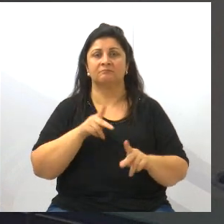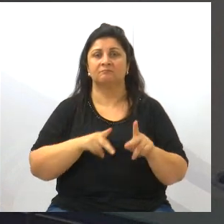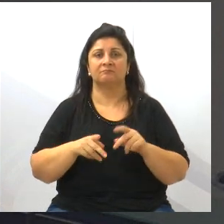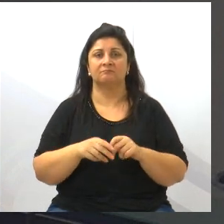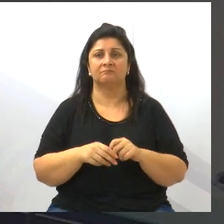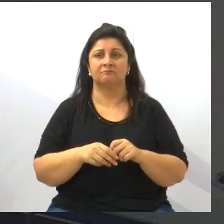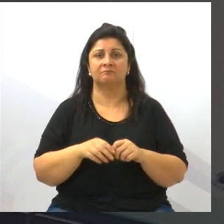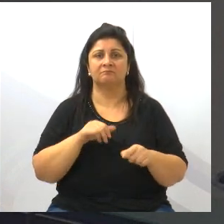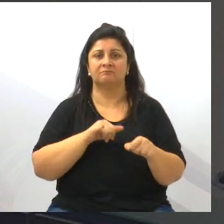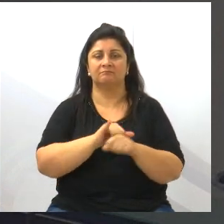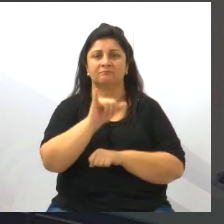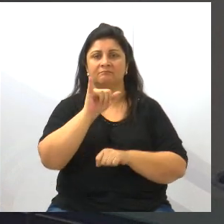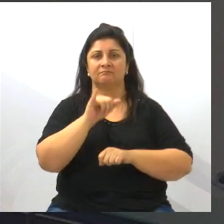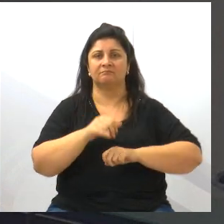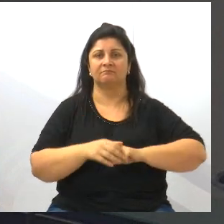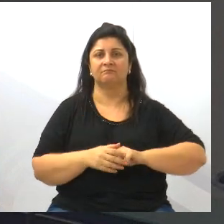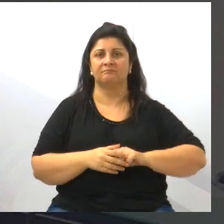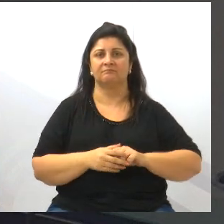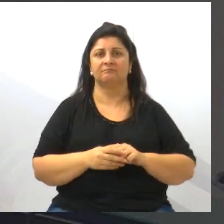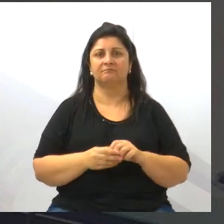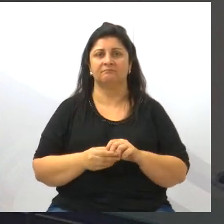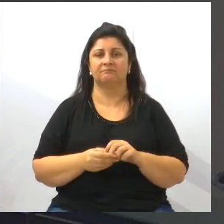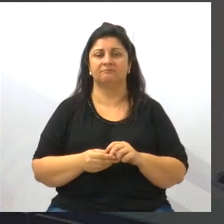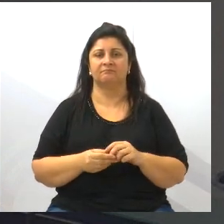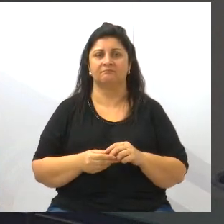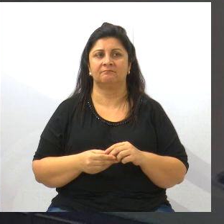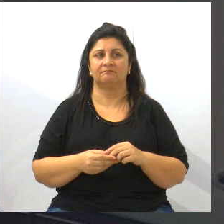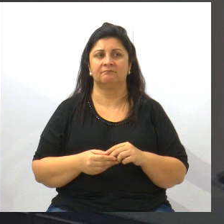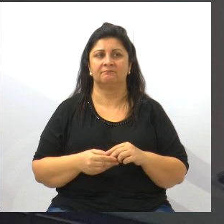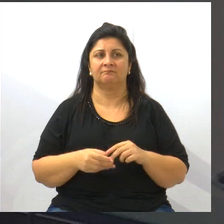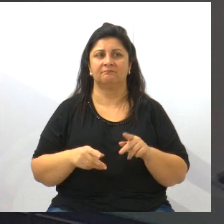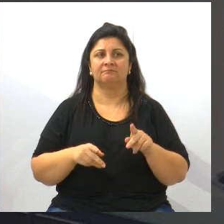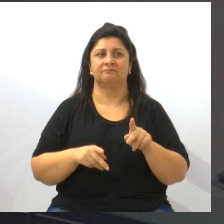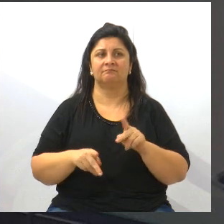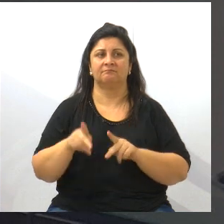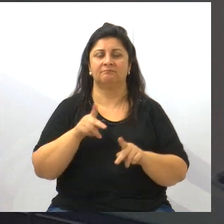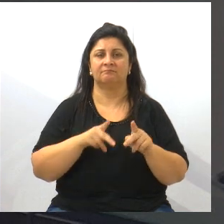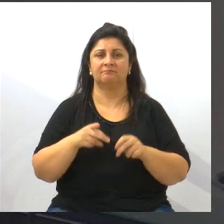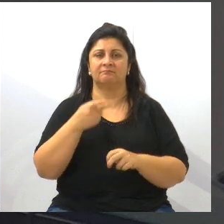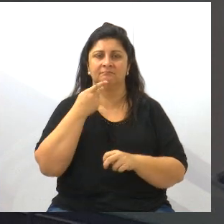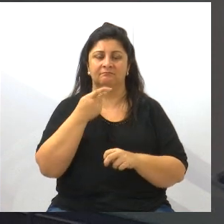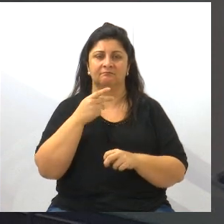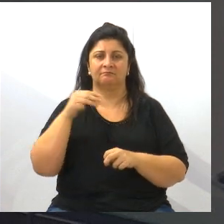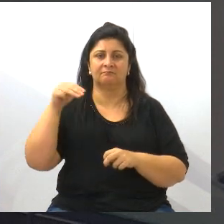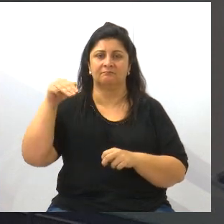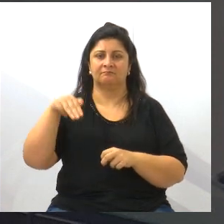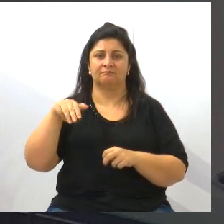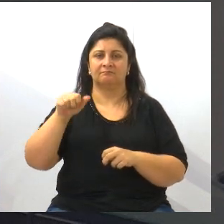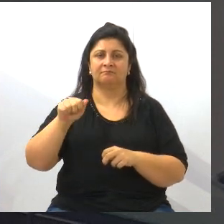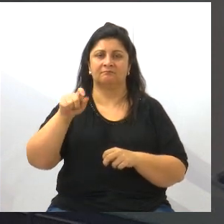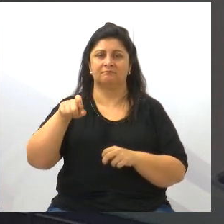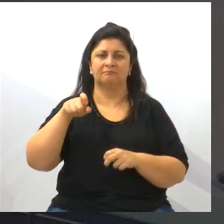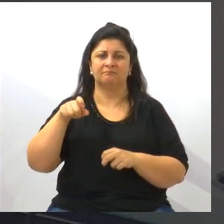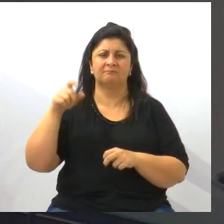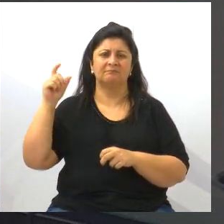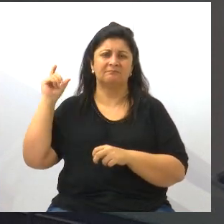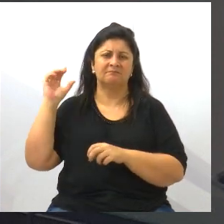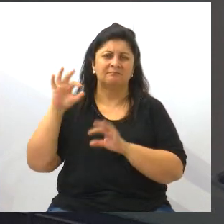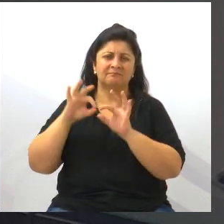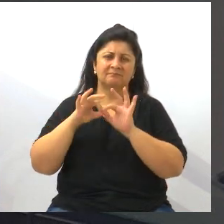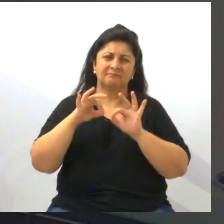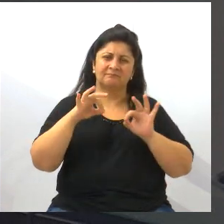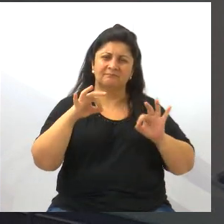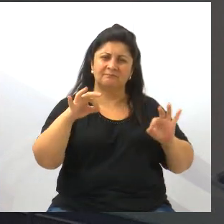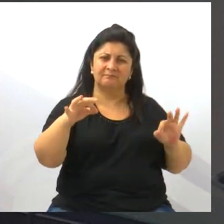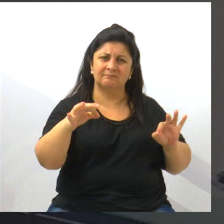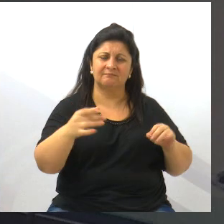não comparece. A população, eu falo do Max, que o Max veio de tão longe. Todo